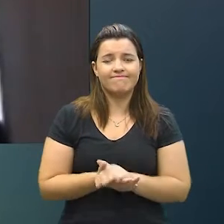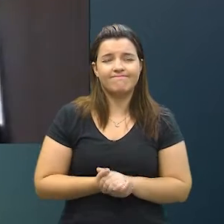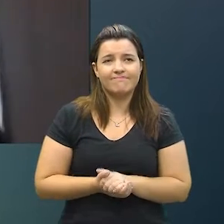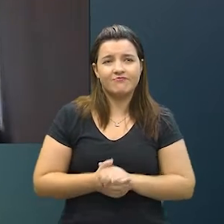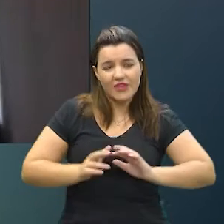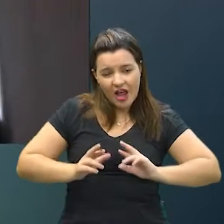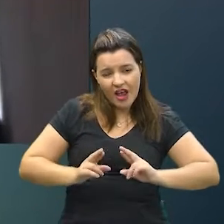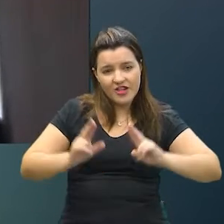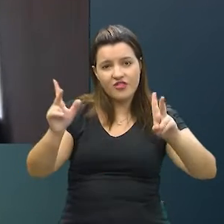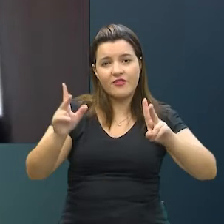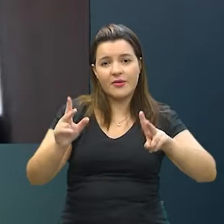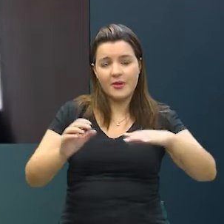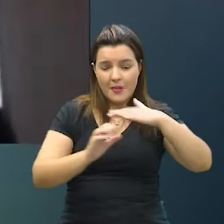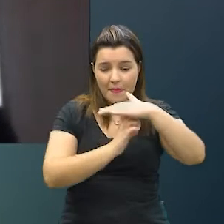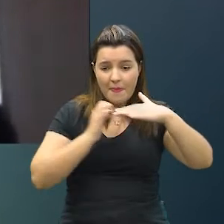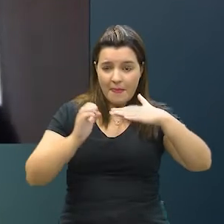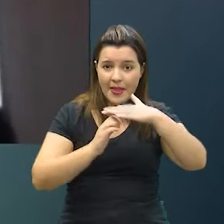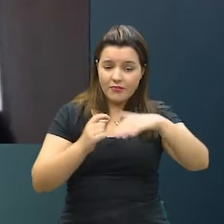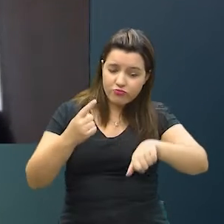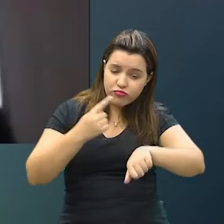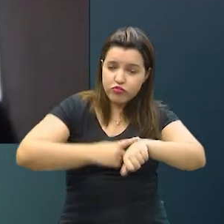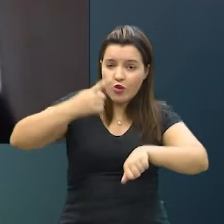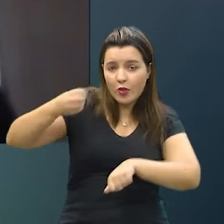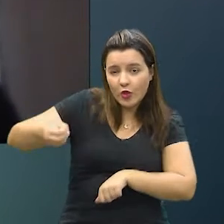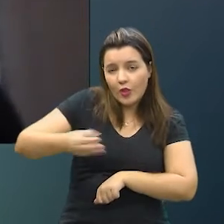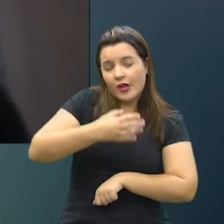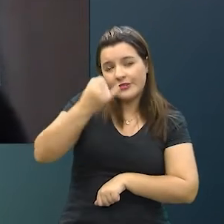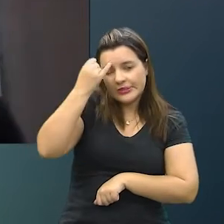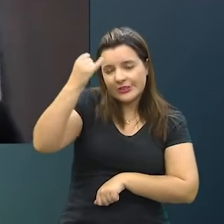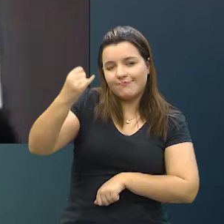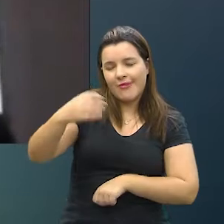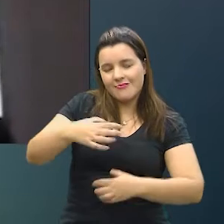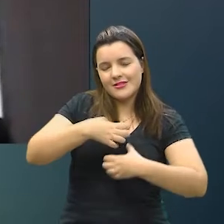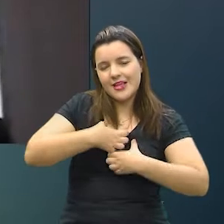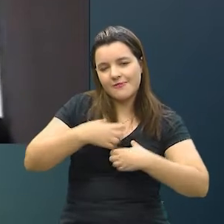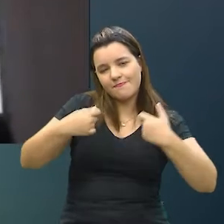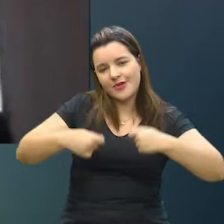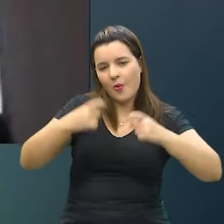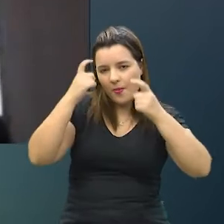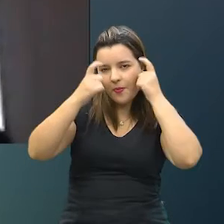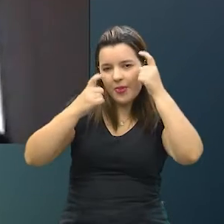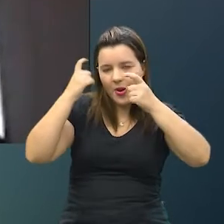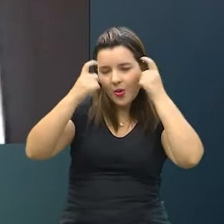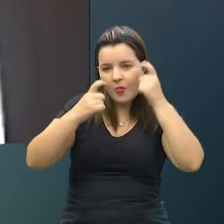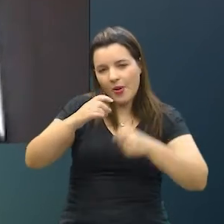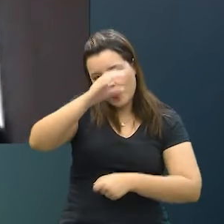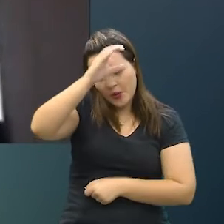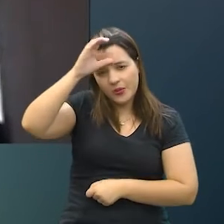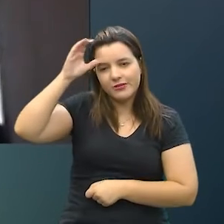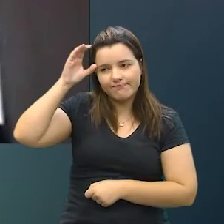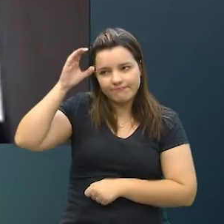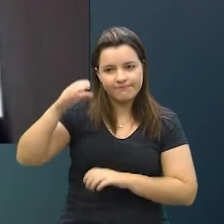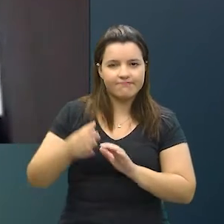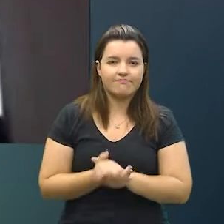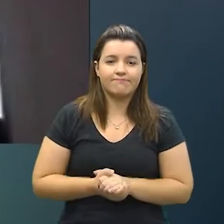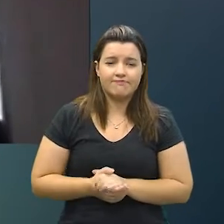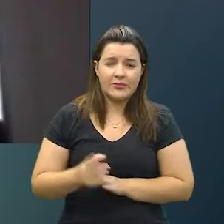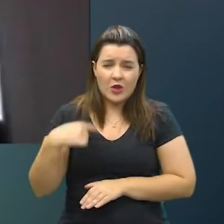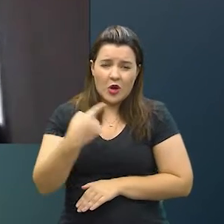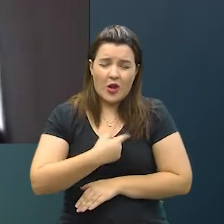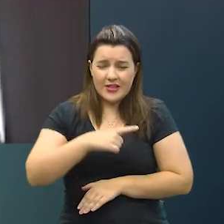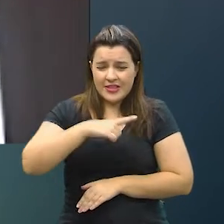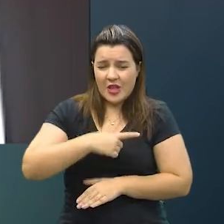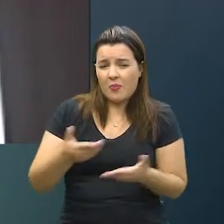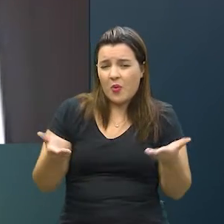o grande diferencial de uma startup hoje é você estar muito preocupada com o seu cliente, né? Então,